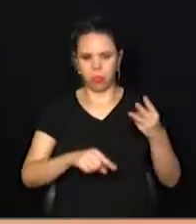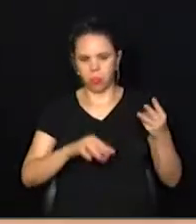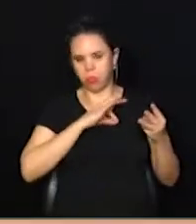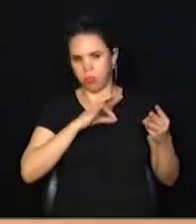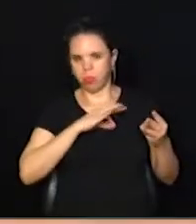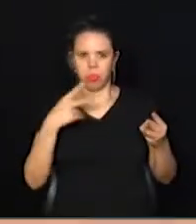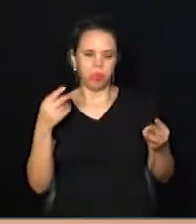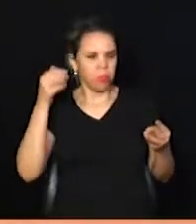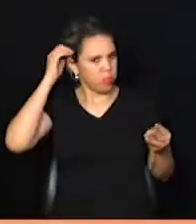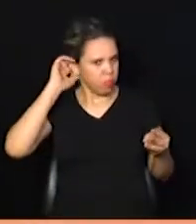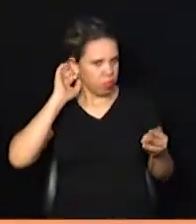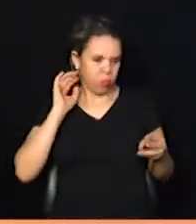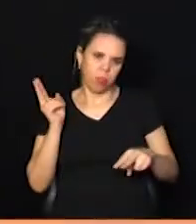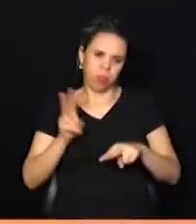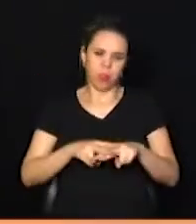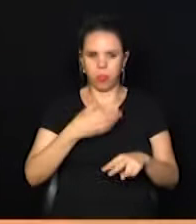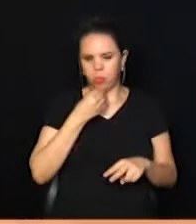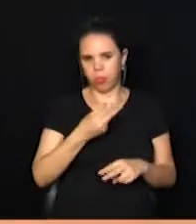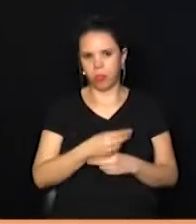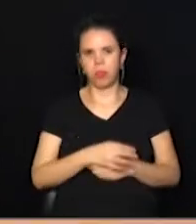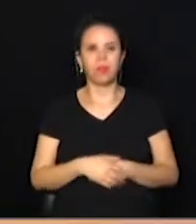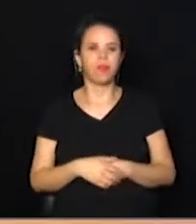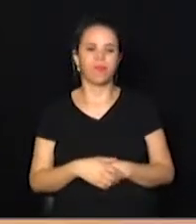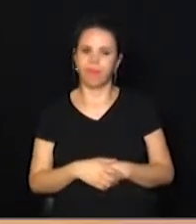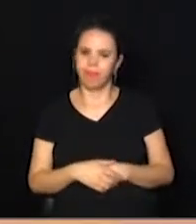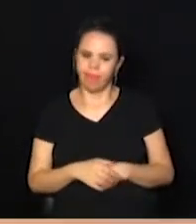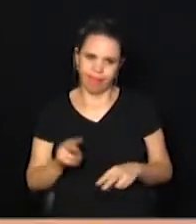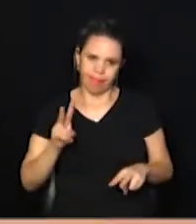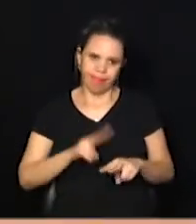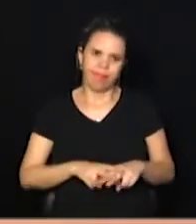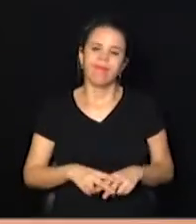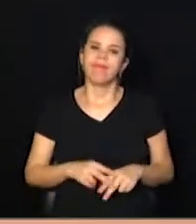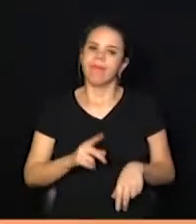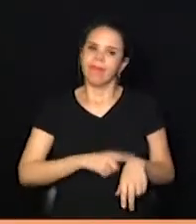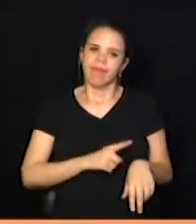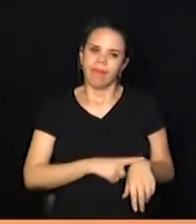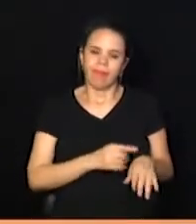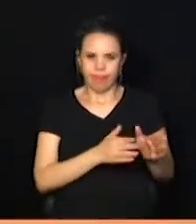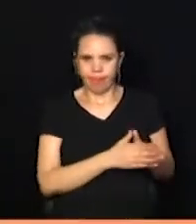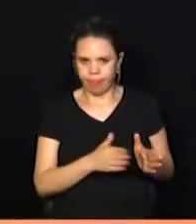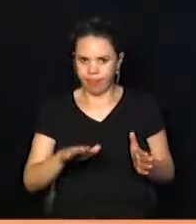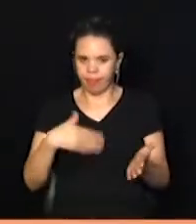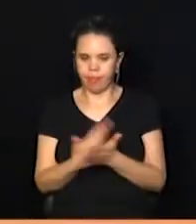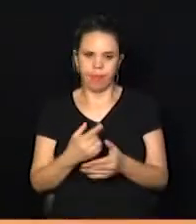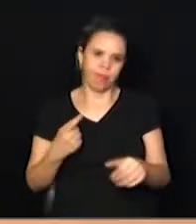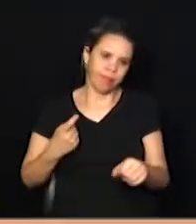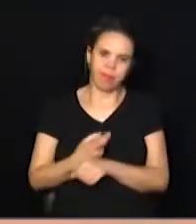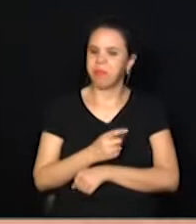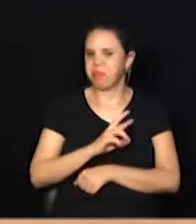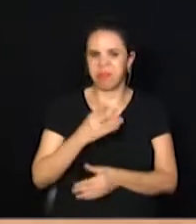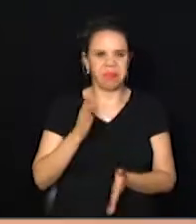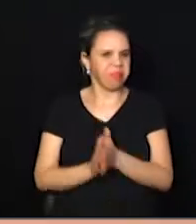policiais, que prenderam os meninos. Esses meninos ficaram presos durante um tempo, até que se descobriu que eles não